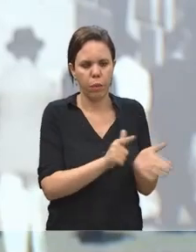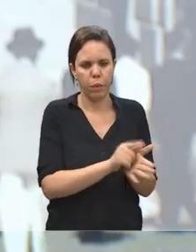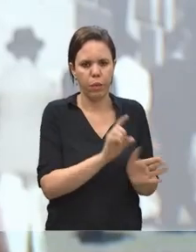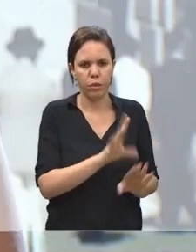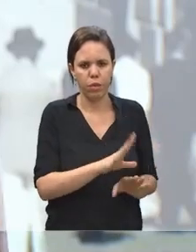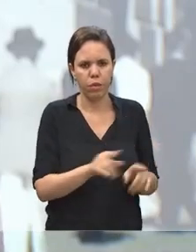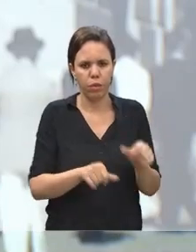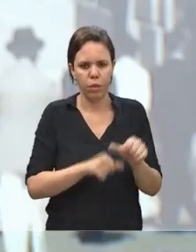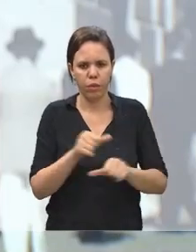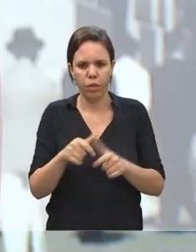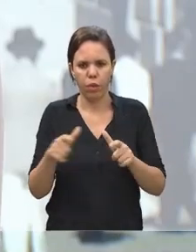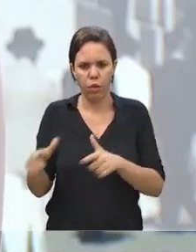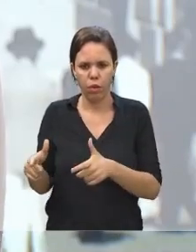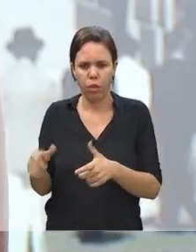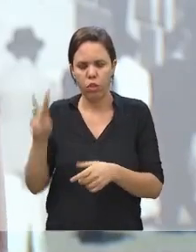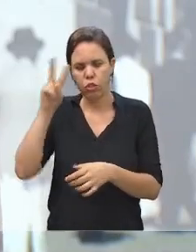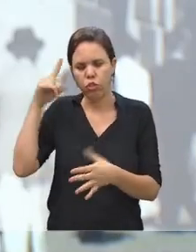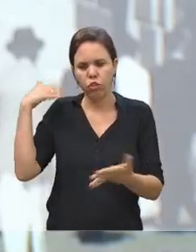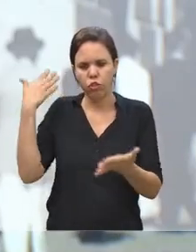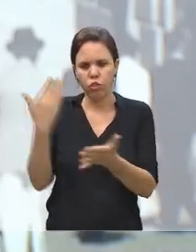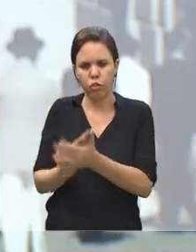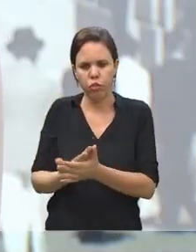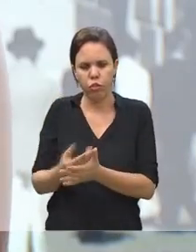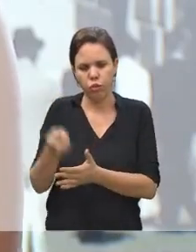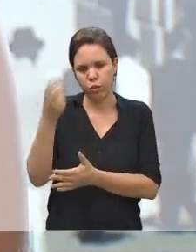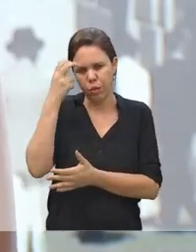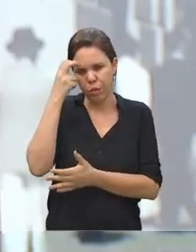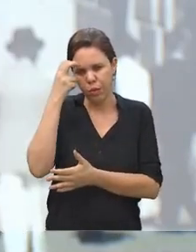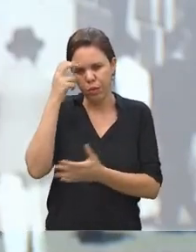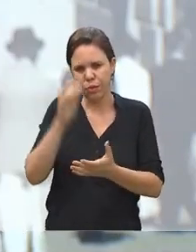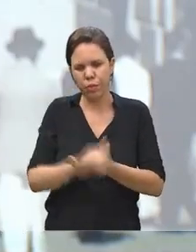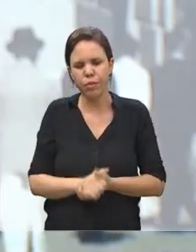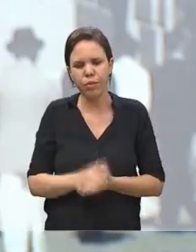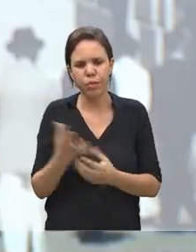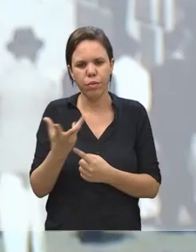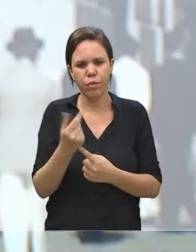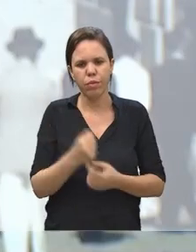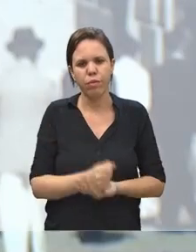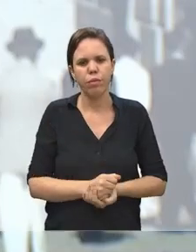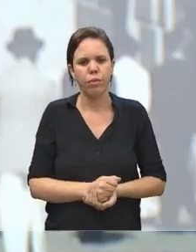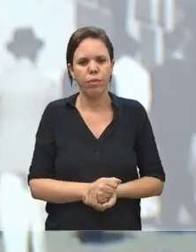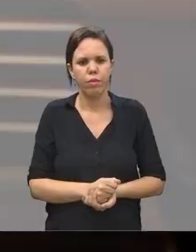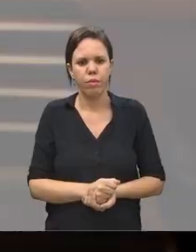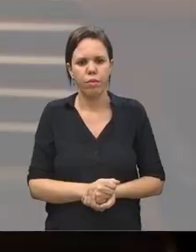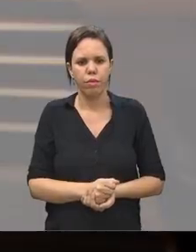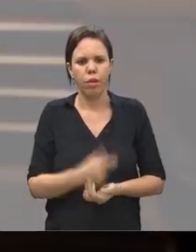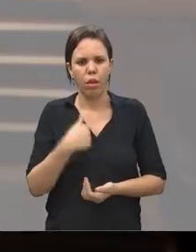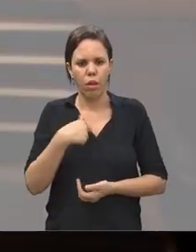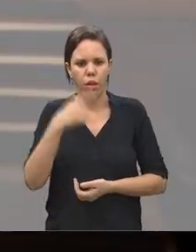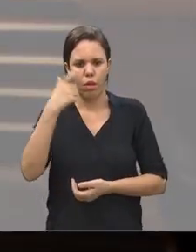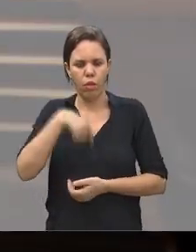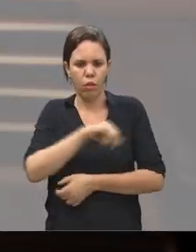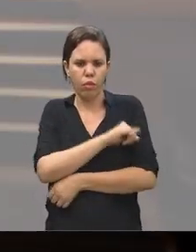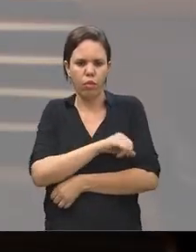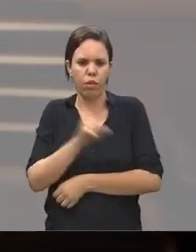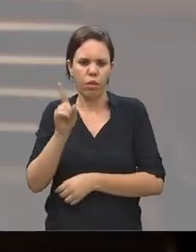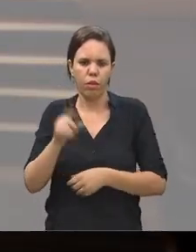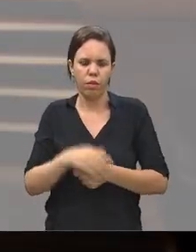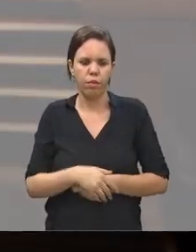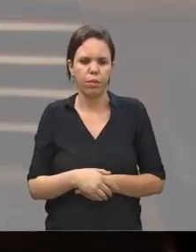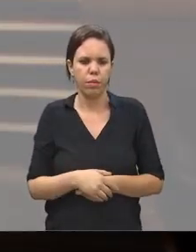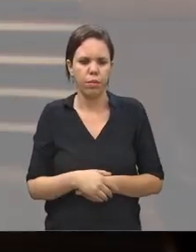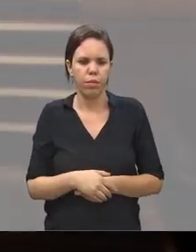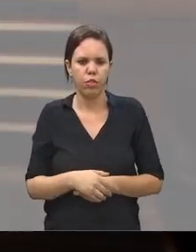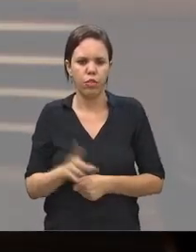papel para ser um momento de história, para ser um momento de cultura, para ser um momento de arte também. Inclusive, eu sou do Rio de Janeiro, sou